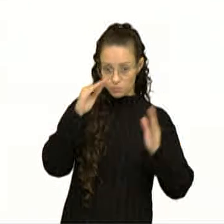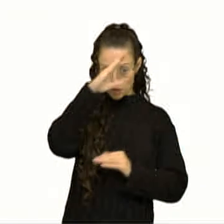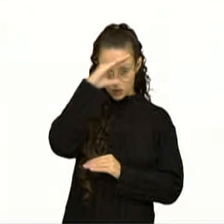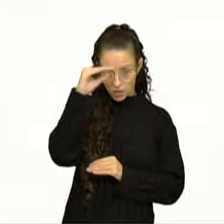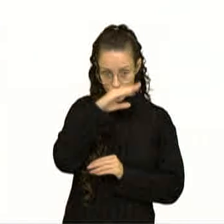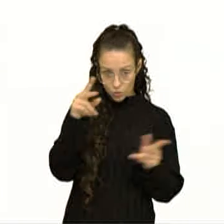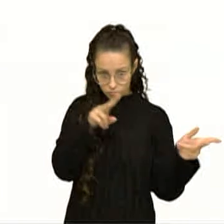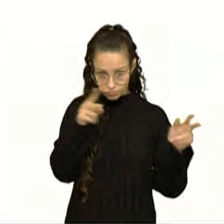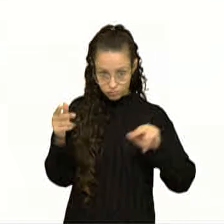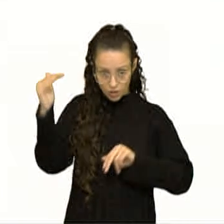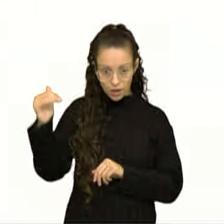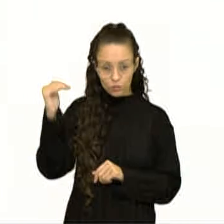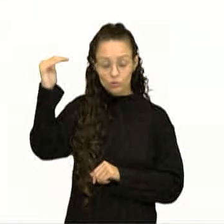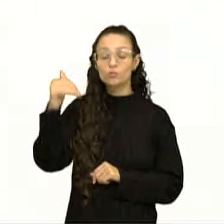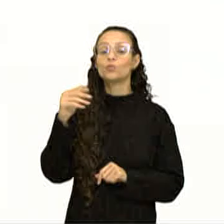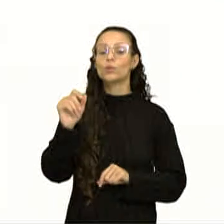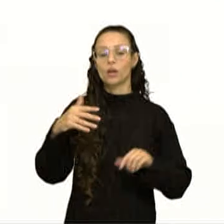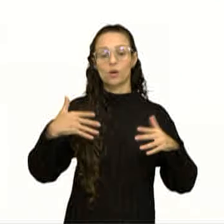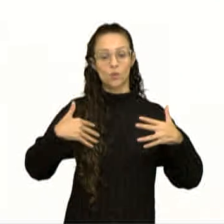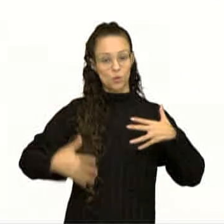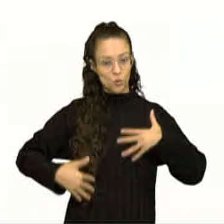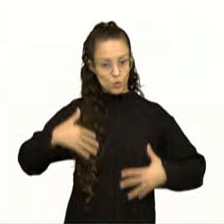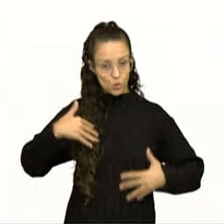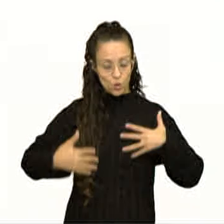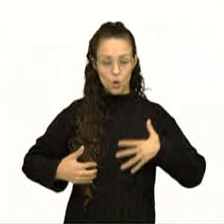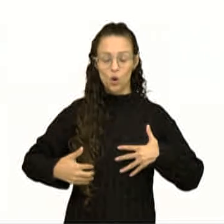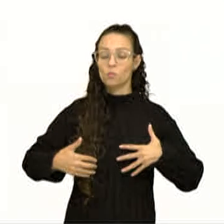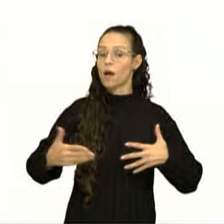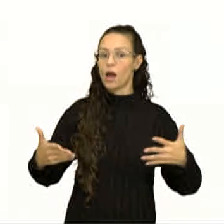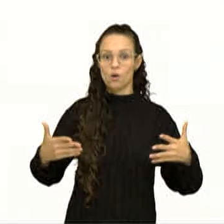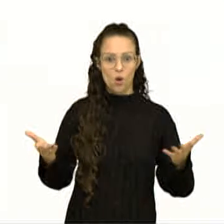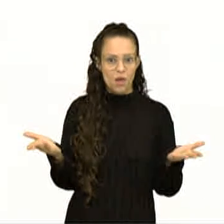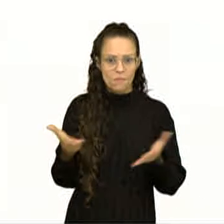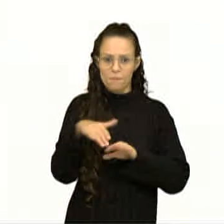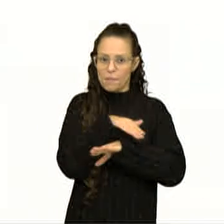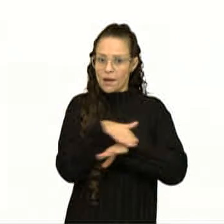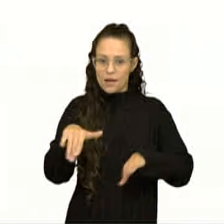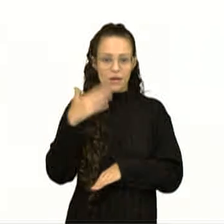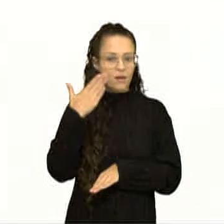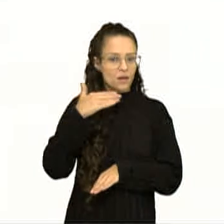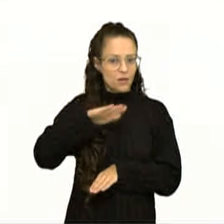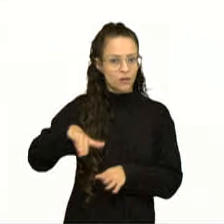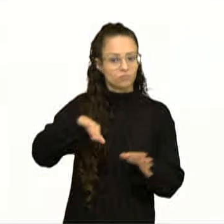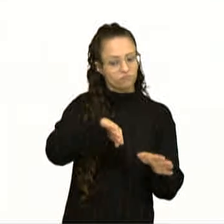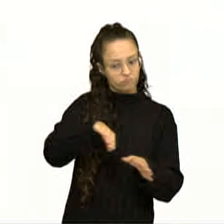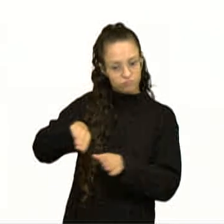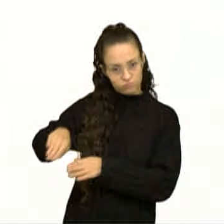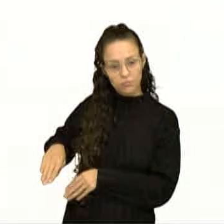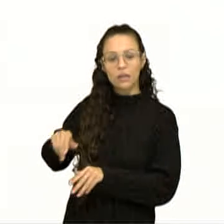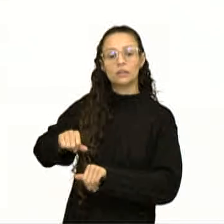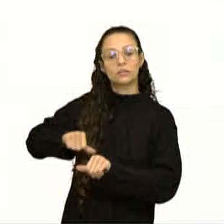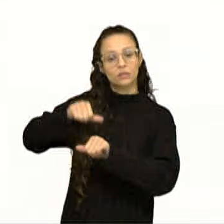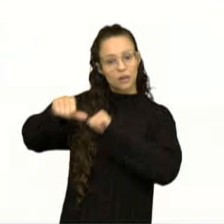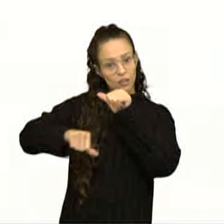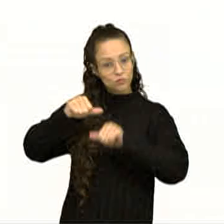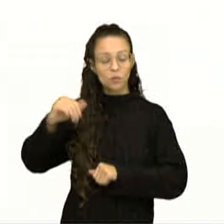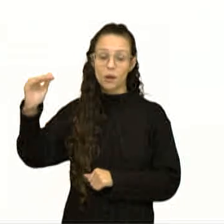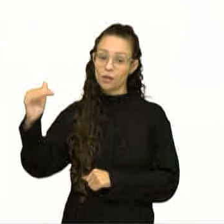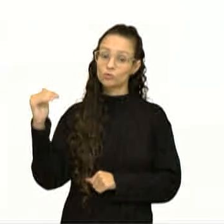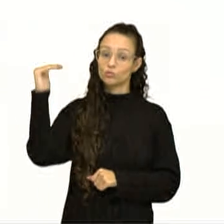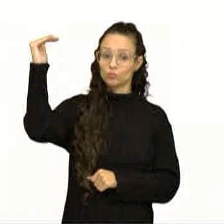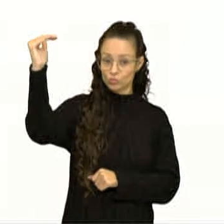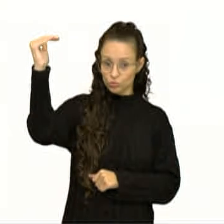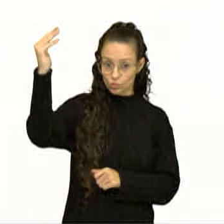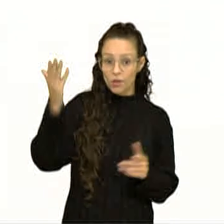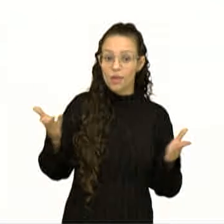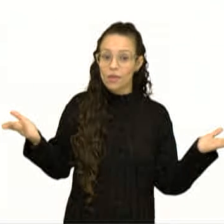o momento em que o nosso corpo está deixando de ser criança e está se transformando num corpo adulto.